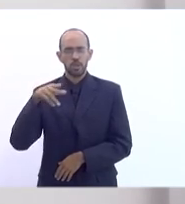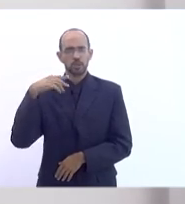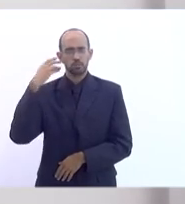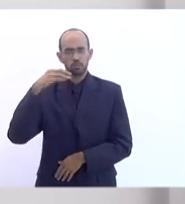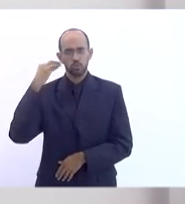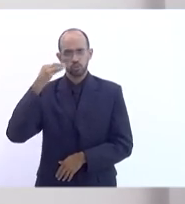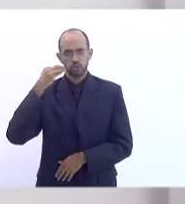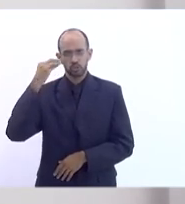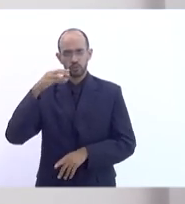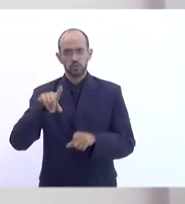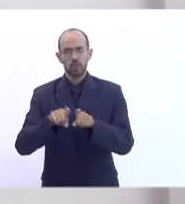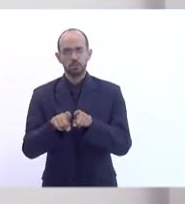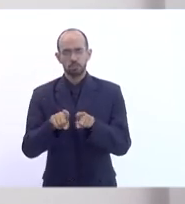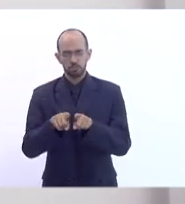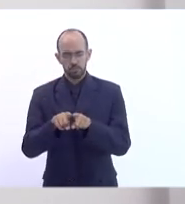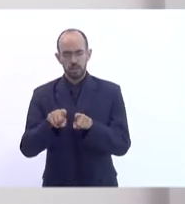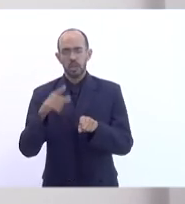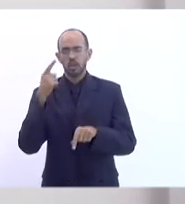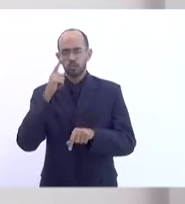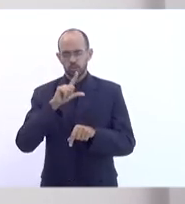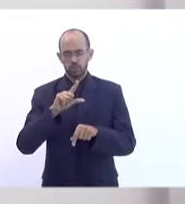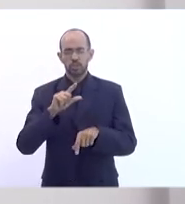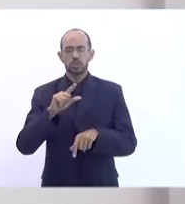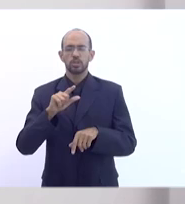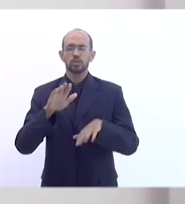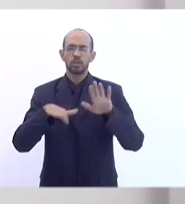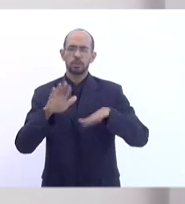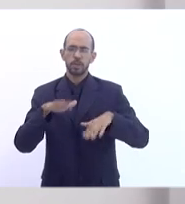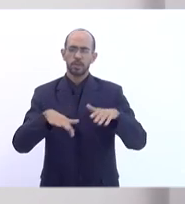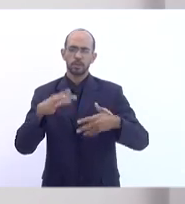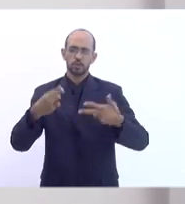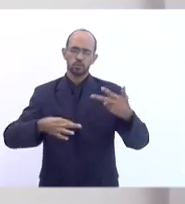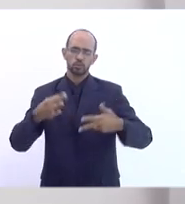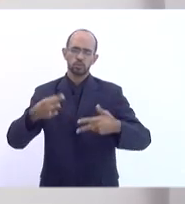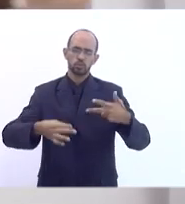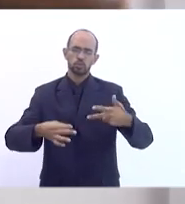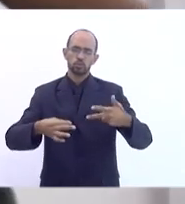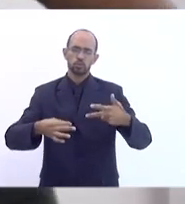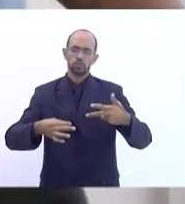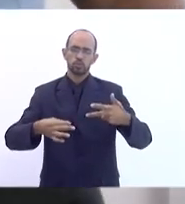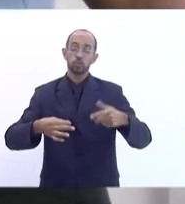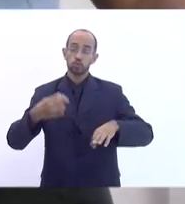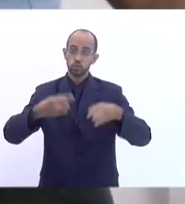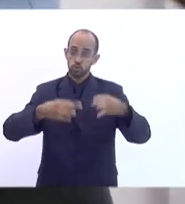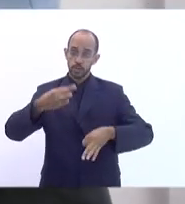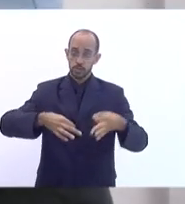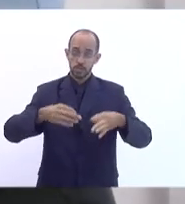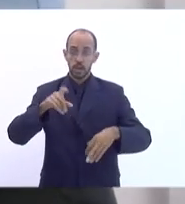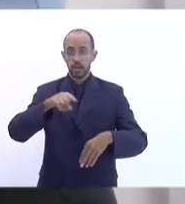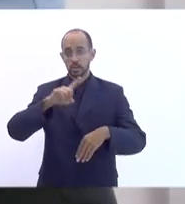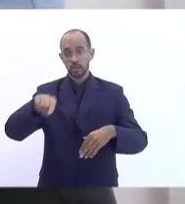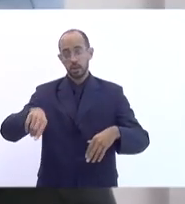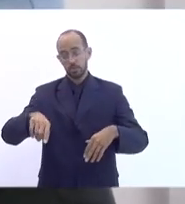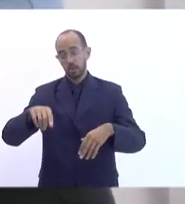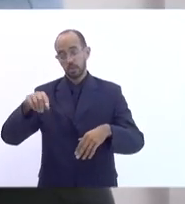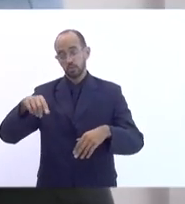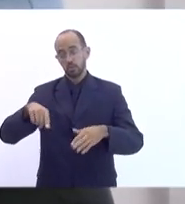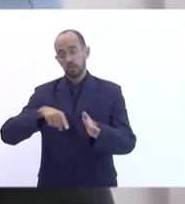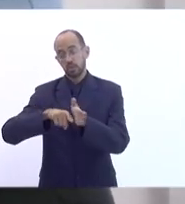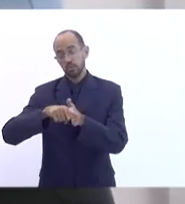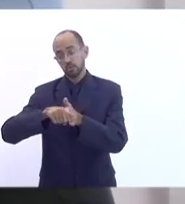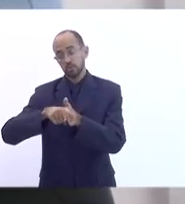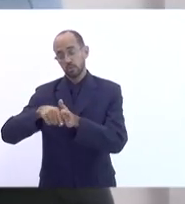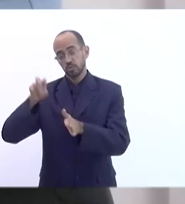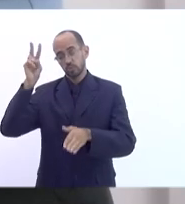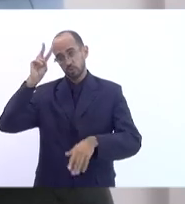mesmo motivo conseguiram dependendo do juízo a anulação da questão de história então nós temos 29